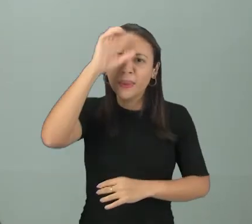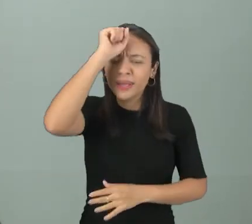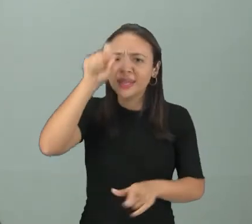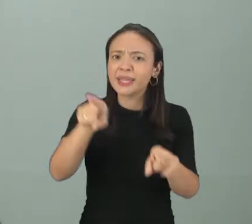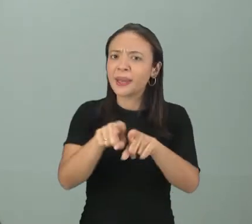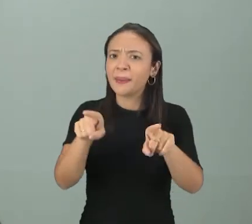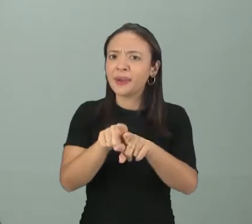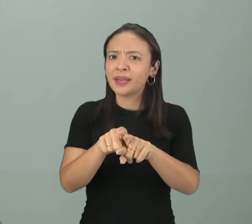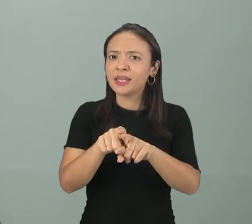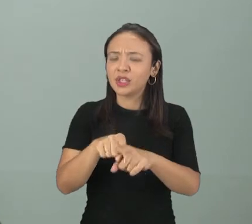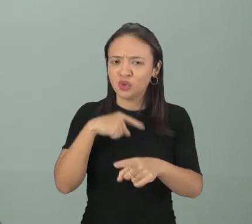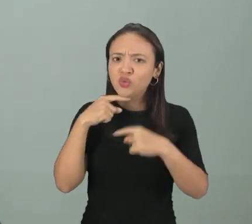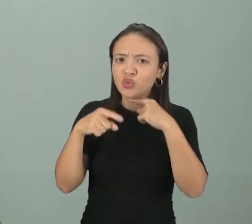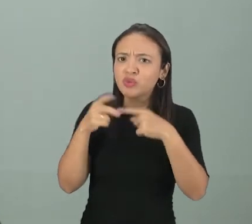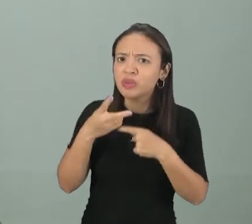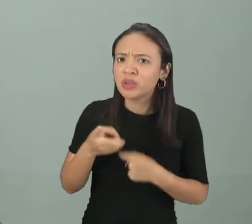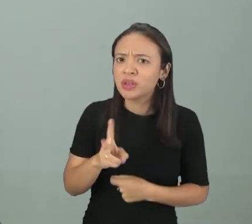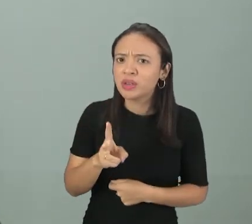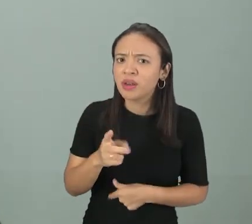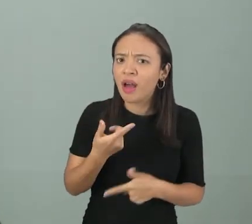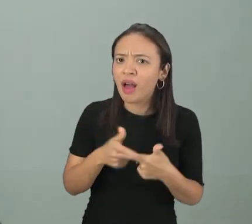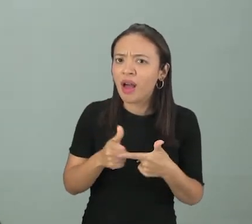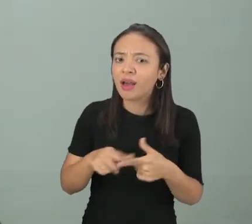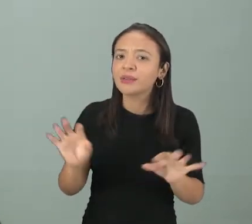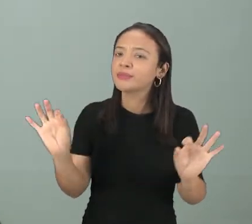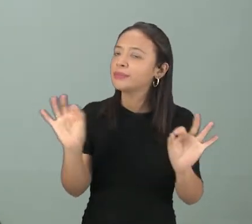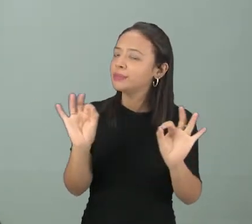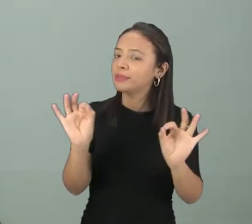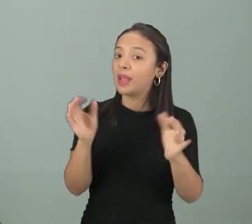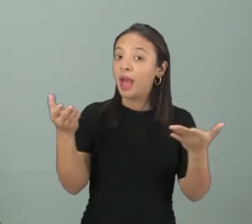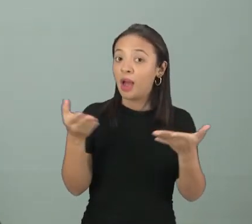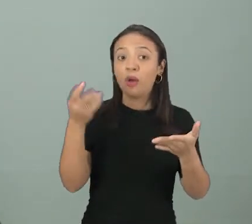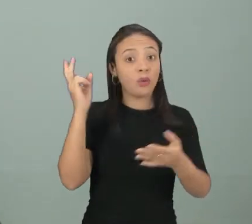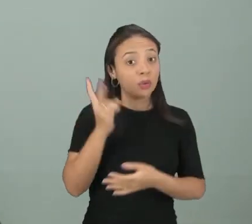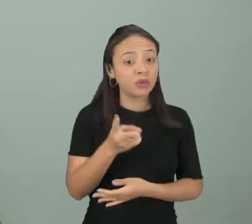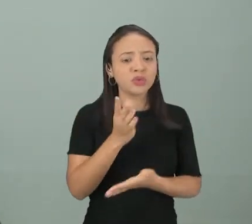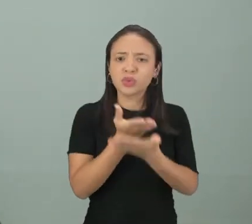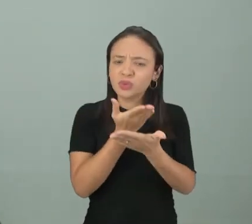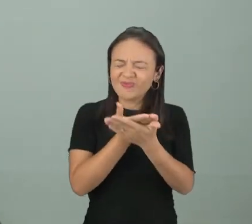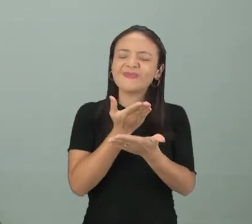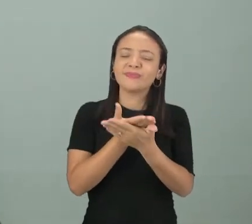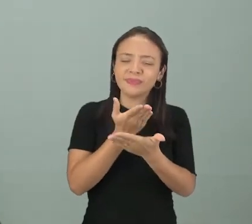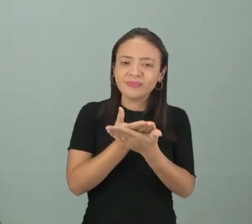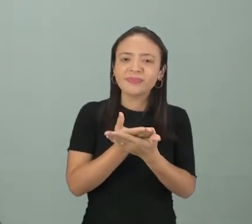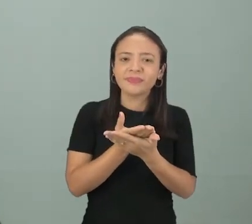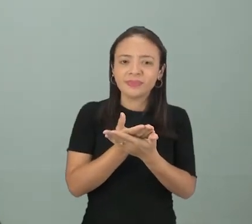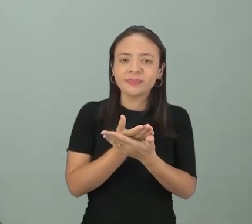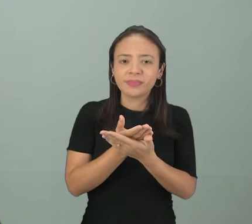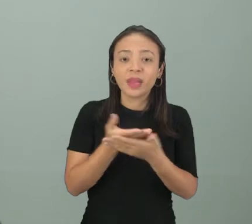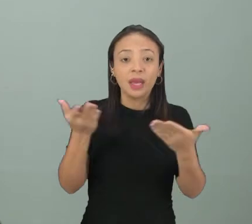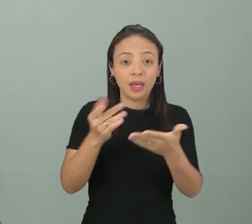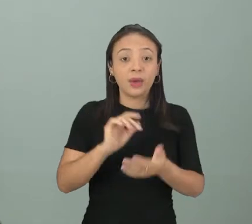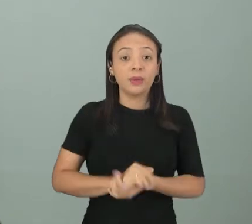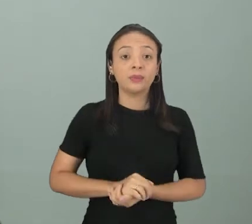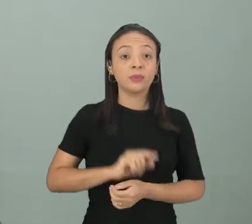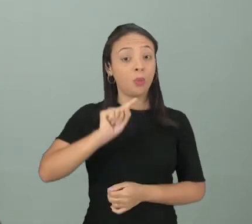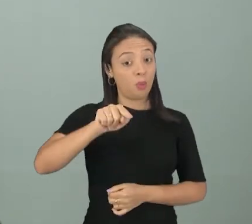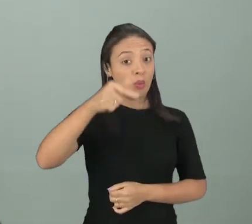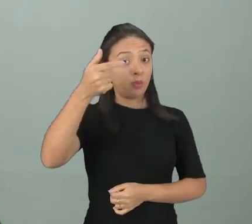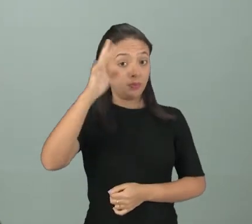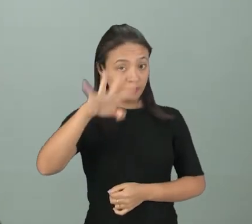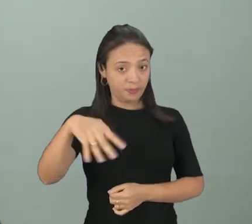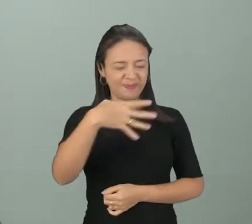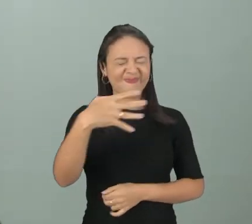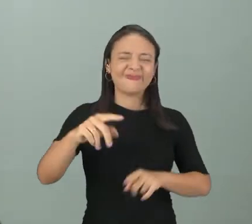aprender ainda está com dúvidas não tem problema nós vamos agora continuar estudando isso mesmo vamos ver agora uma outra